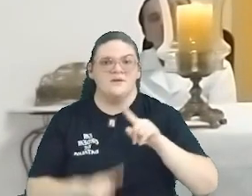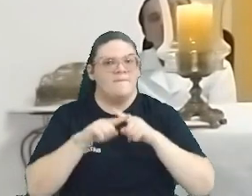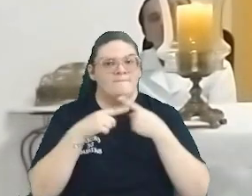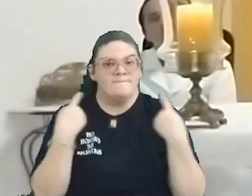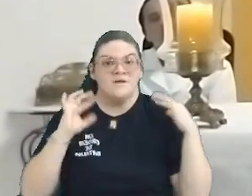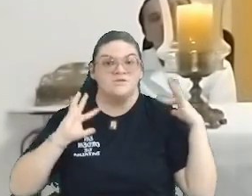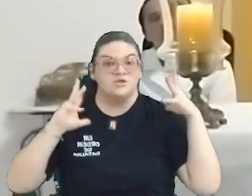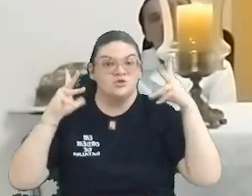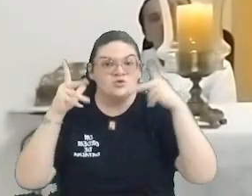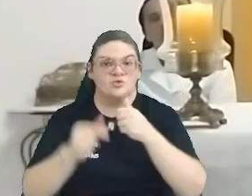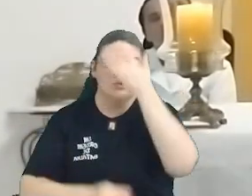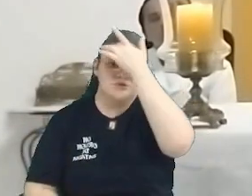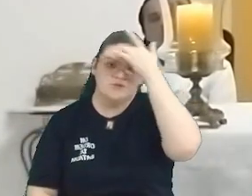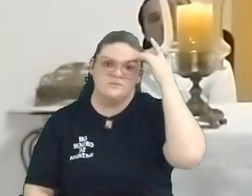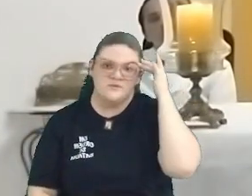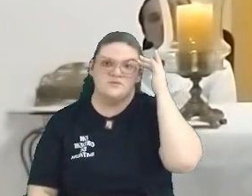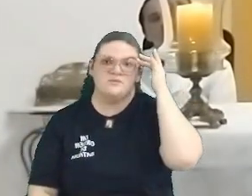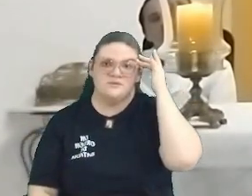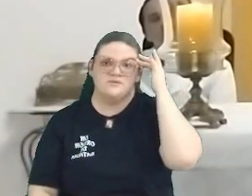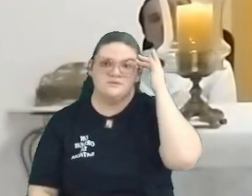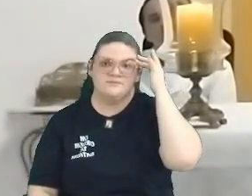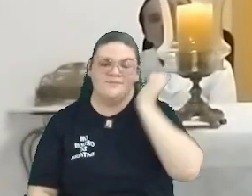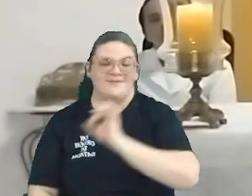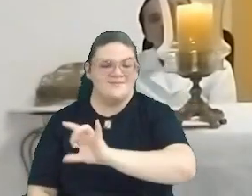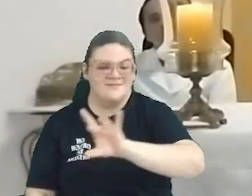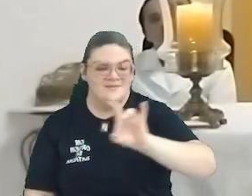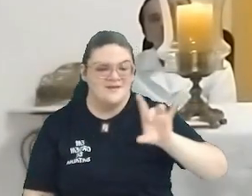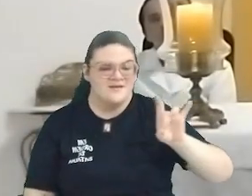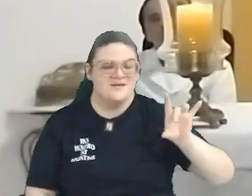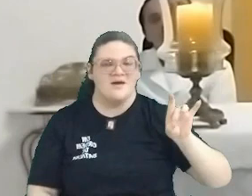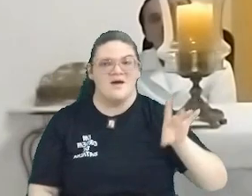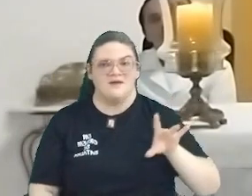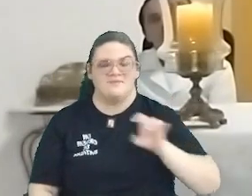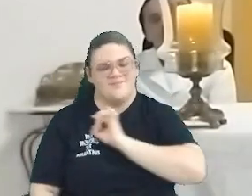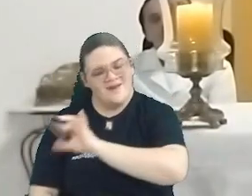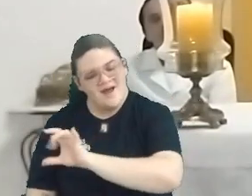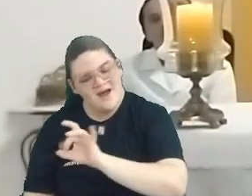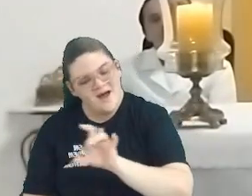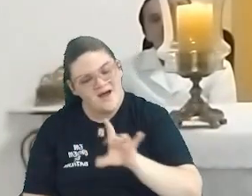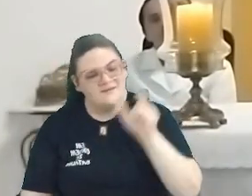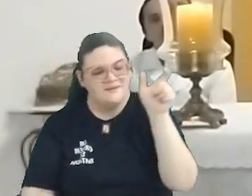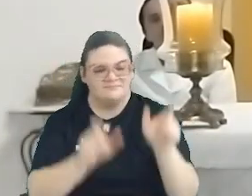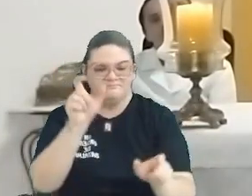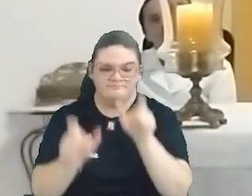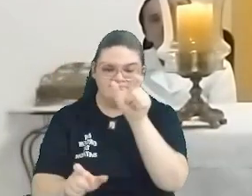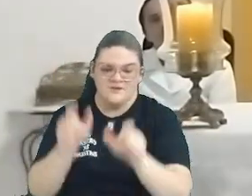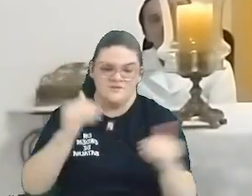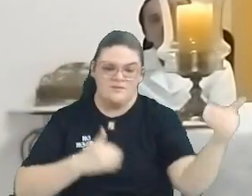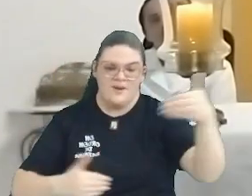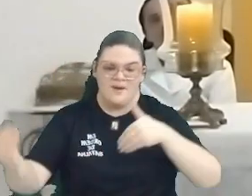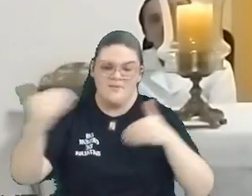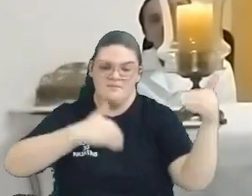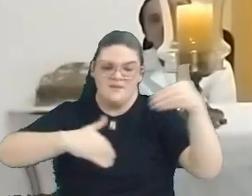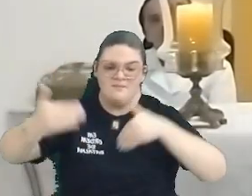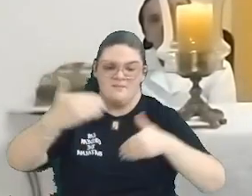comunidade, que deve ser de cada fiel. Cada uma que vem a esta